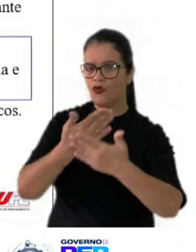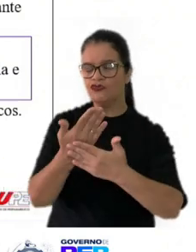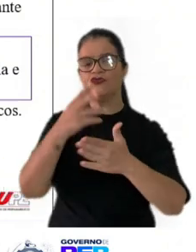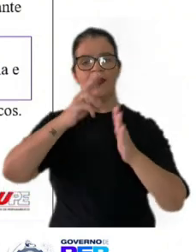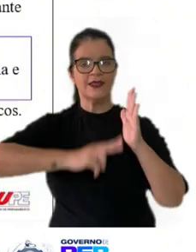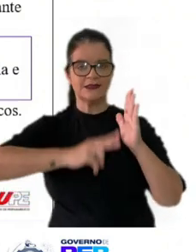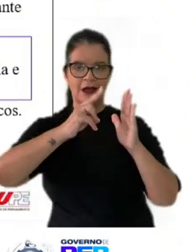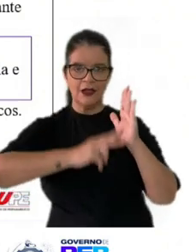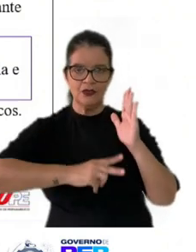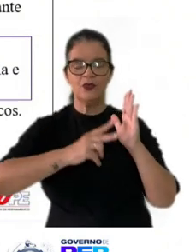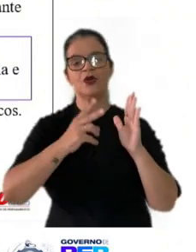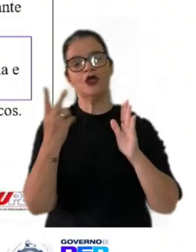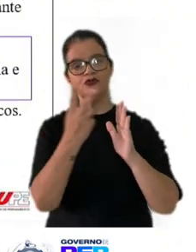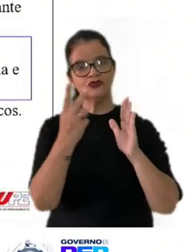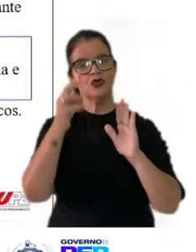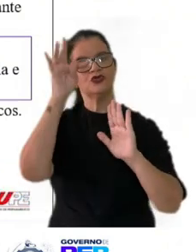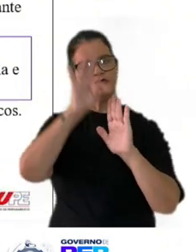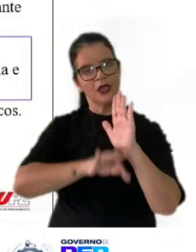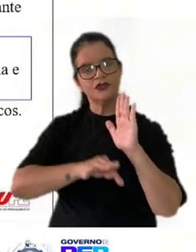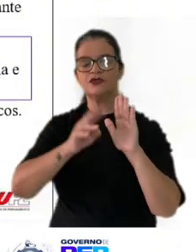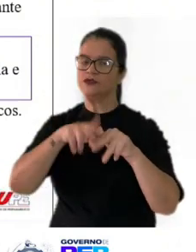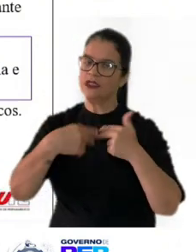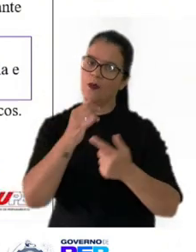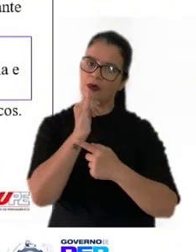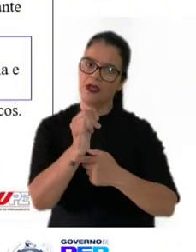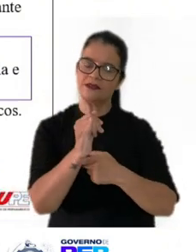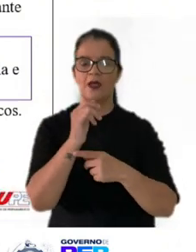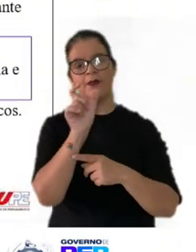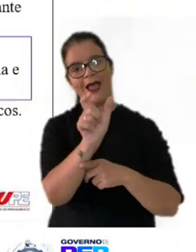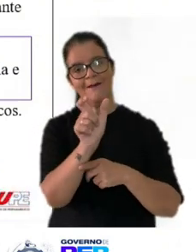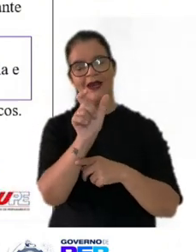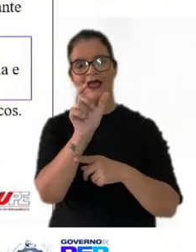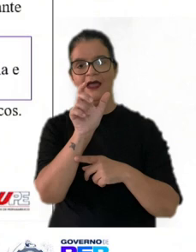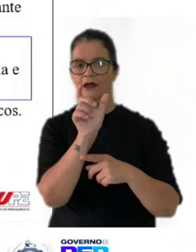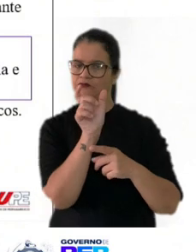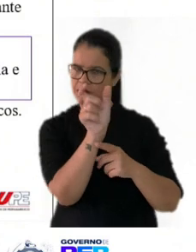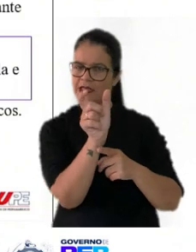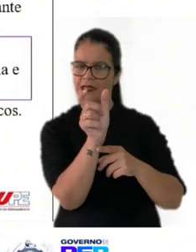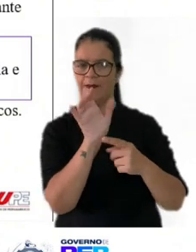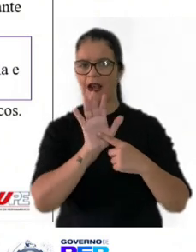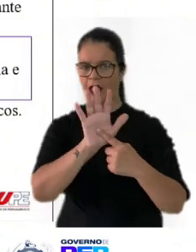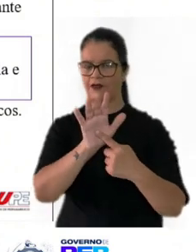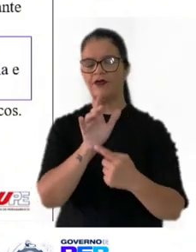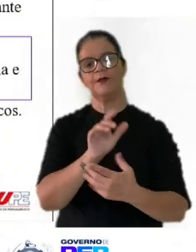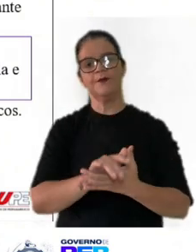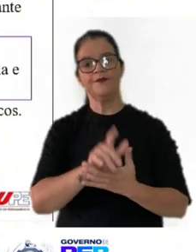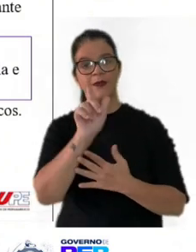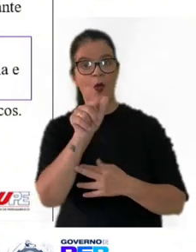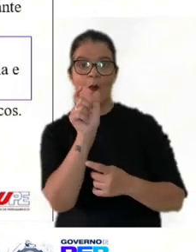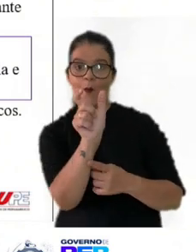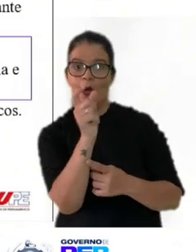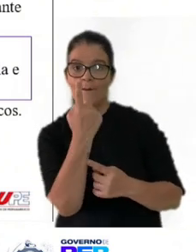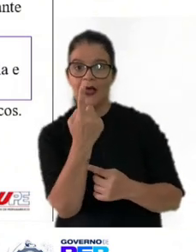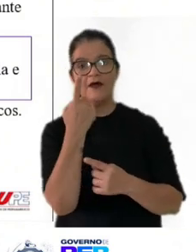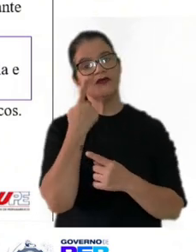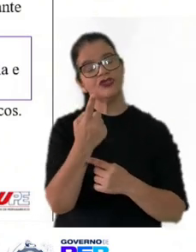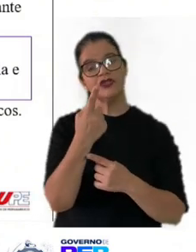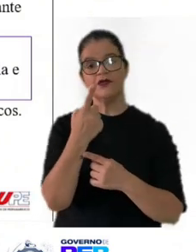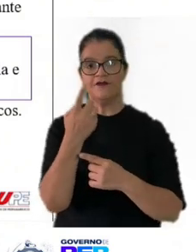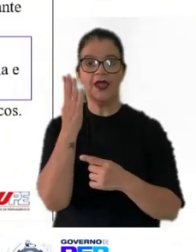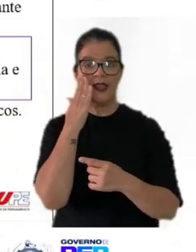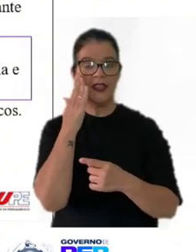dos dois textos então por exemplo a palavra sleep sleep é uma palavra que a gente vê ouve muito lê